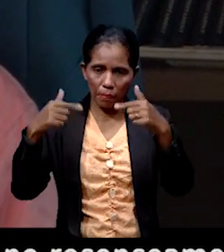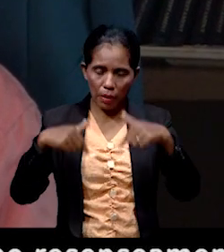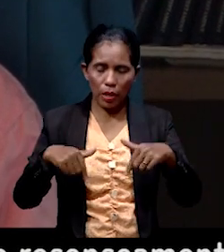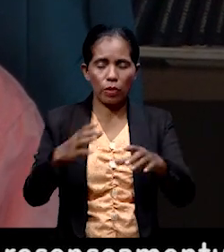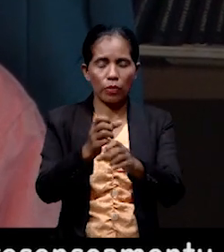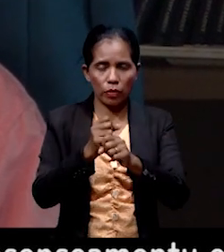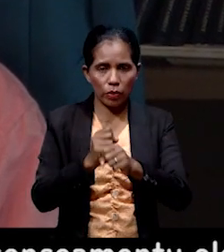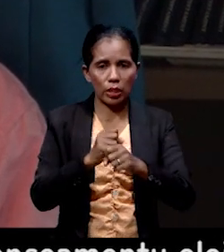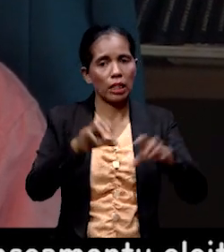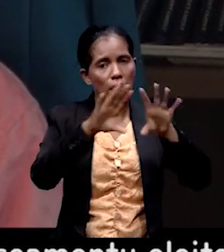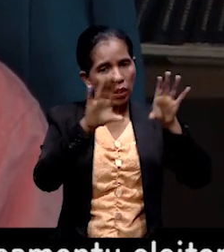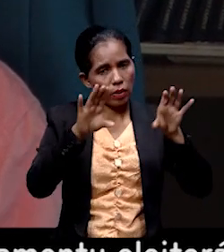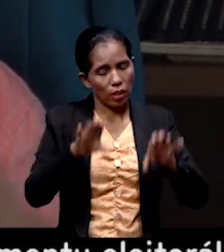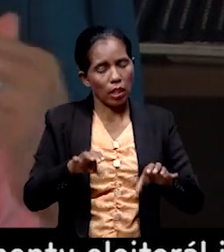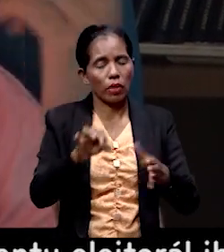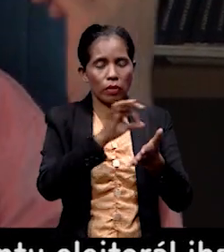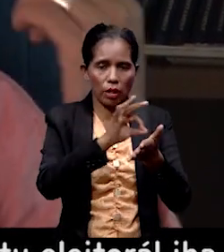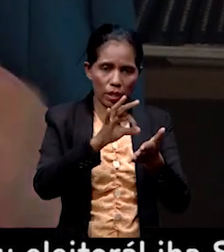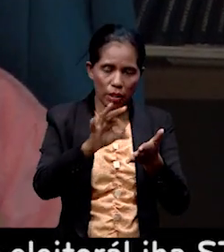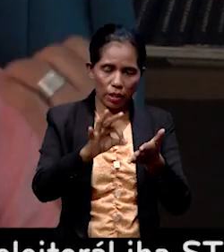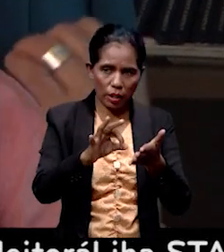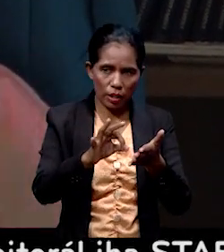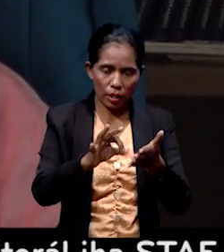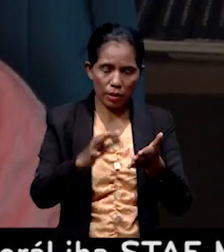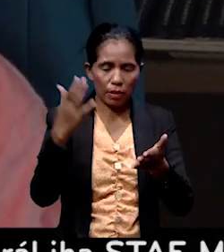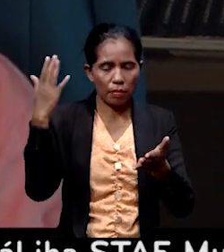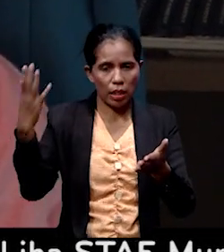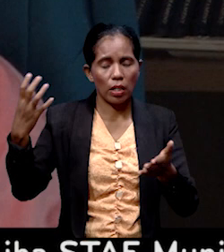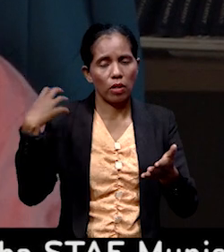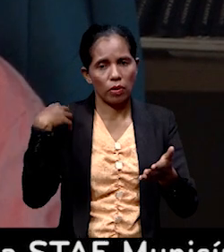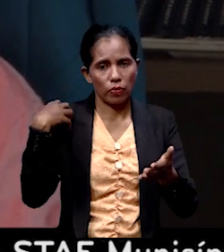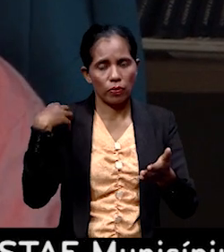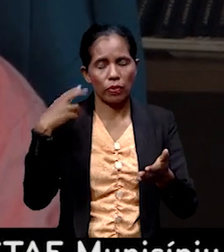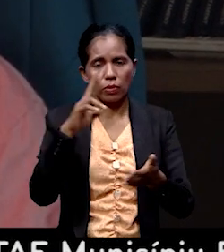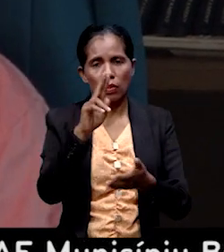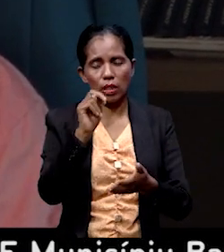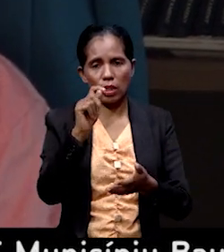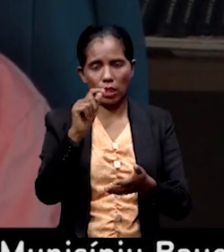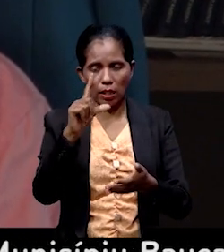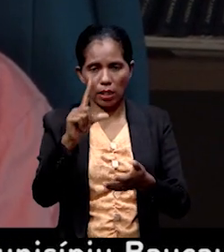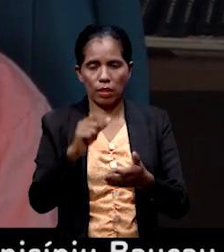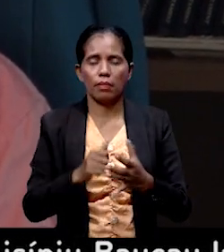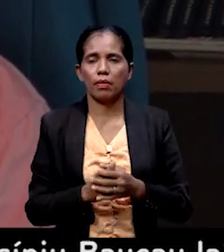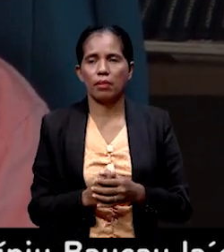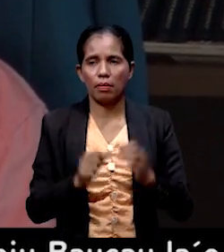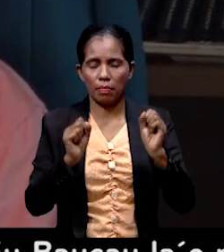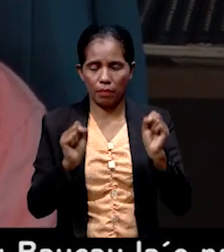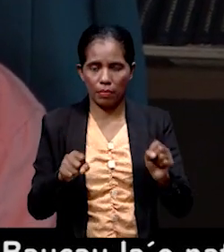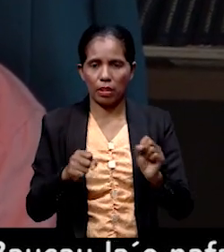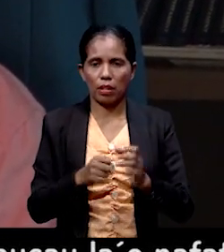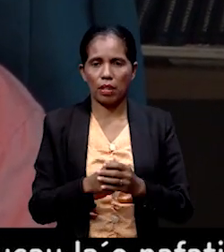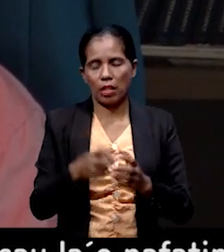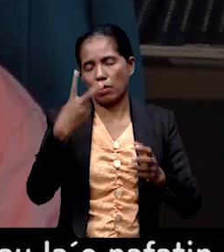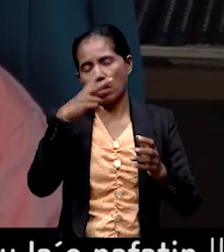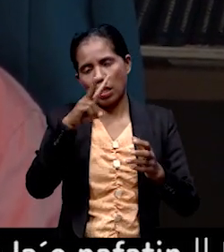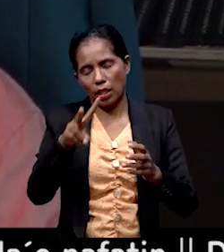ema bol fisa de planificação estudune, mai presencialmente mai hane. Para bele hare